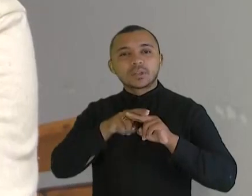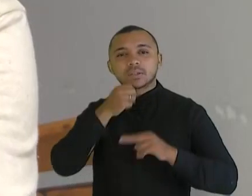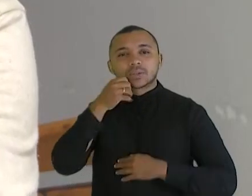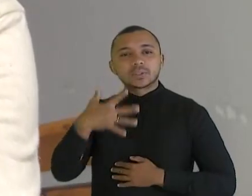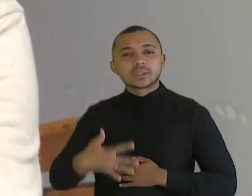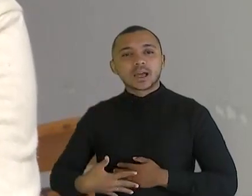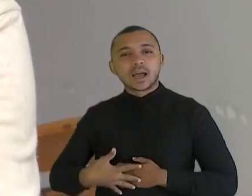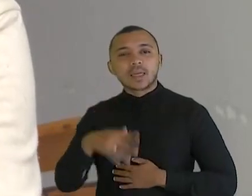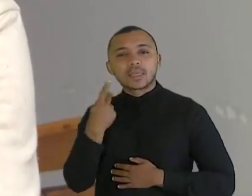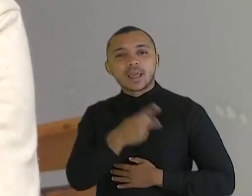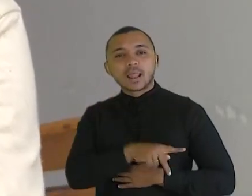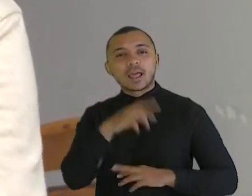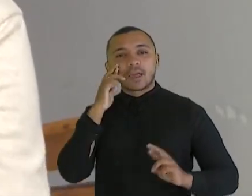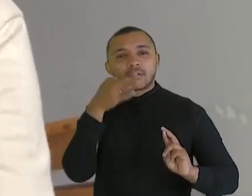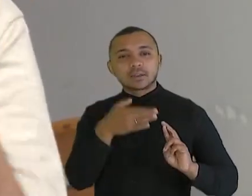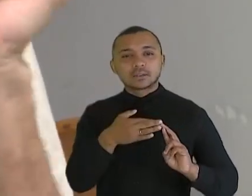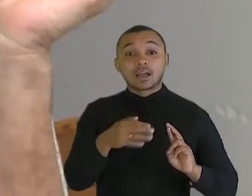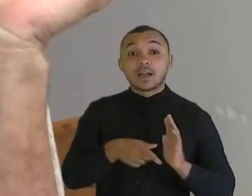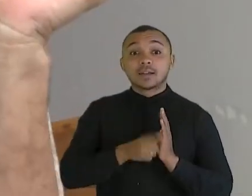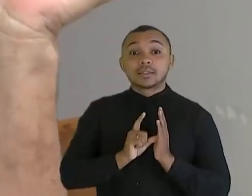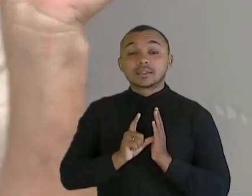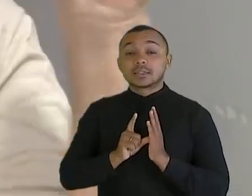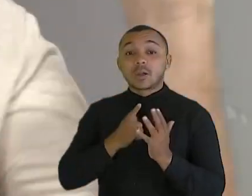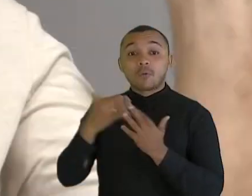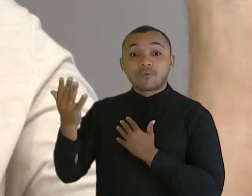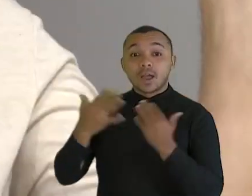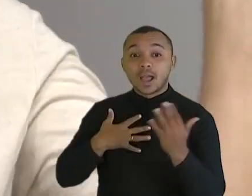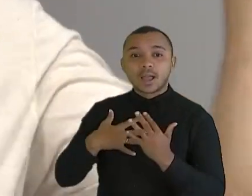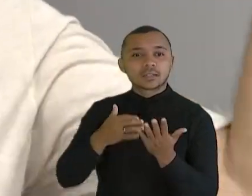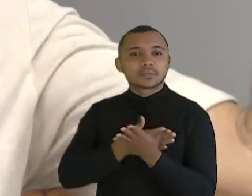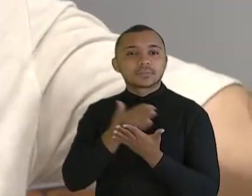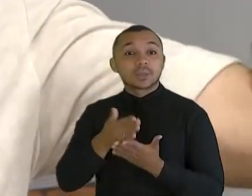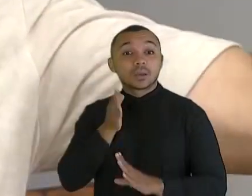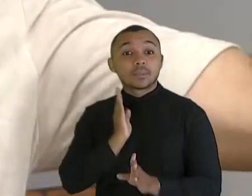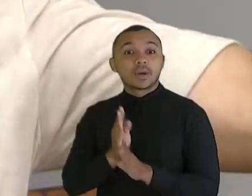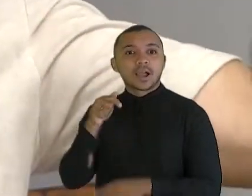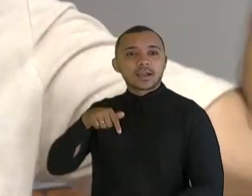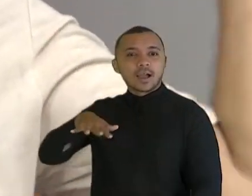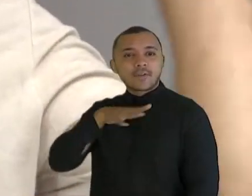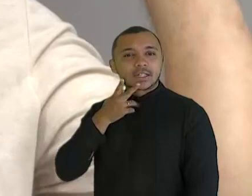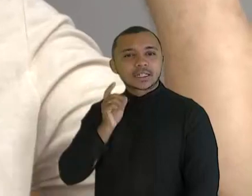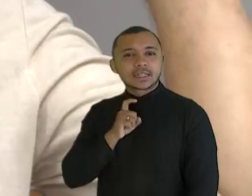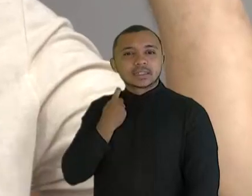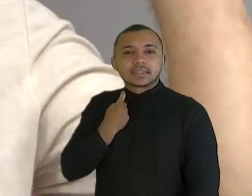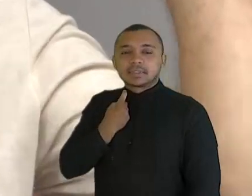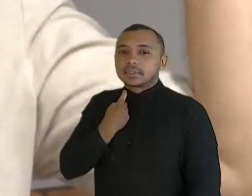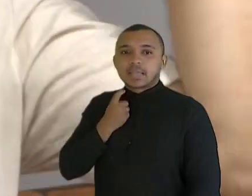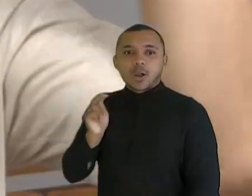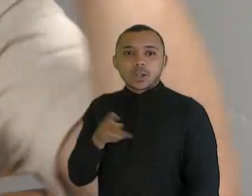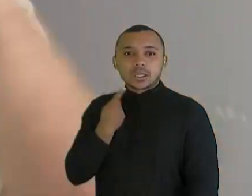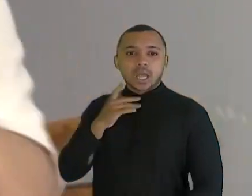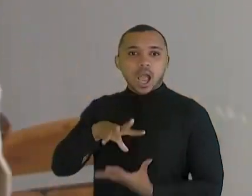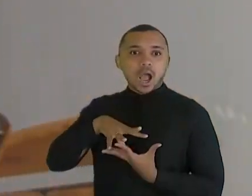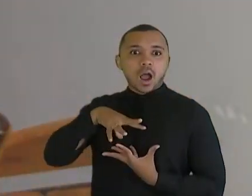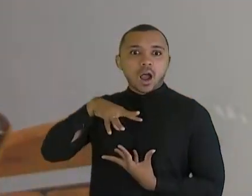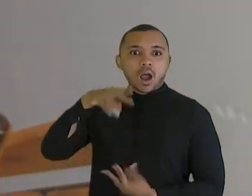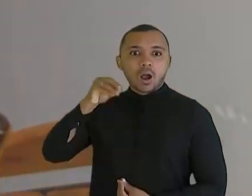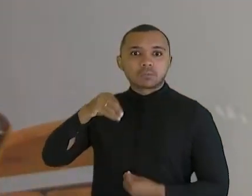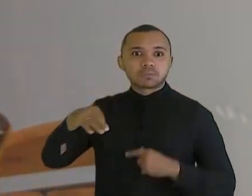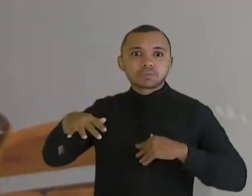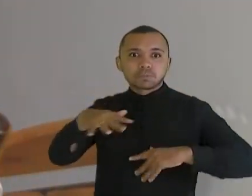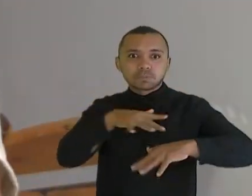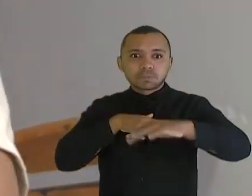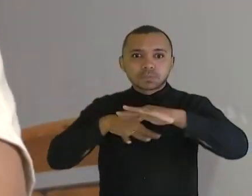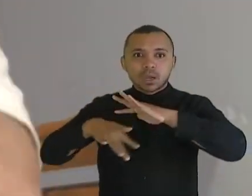e aí tem até uma discussão entre os dois quando ele começa a falar que por aqui já transitou vários fantasmas. Aí ele vai citando os nomes e